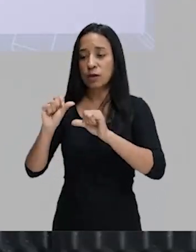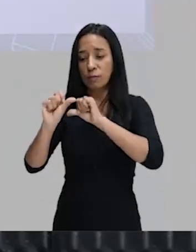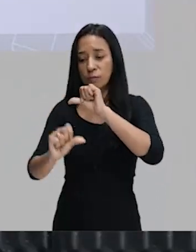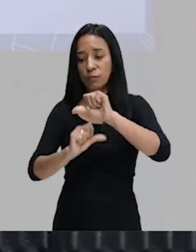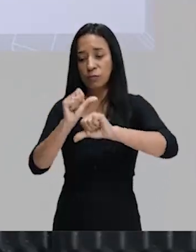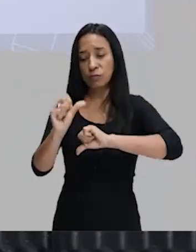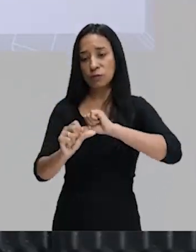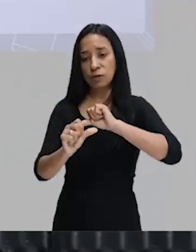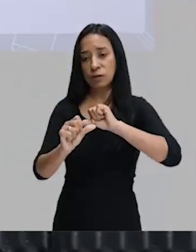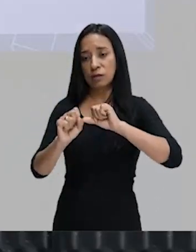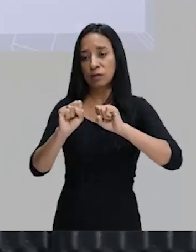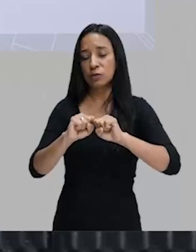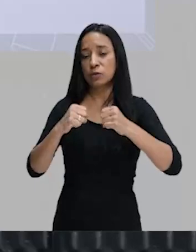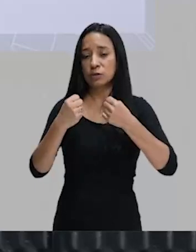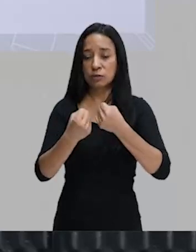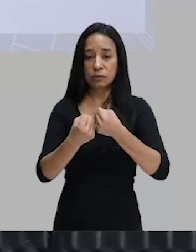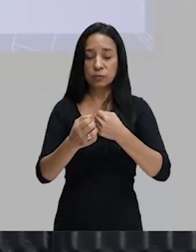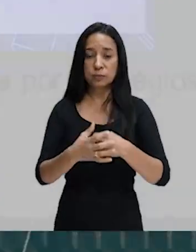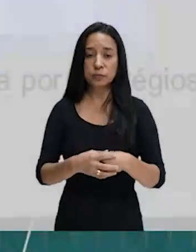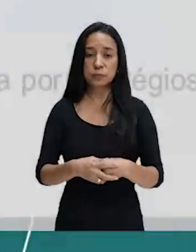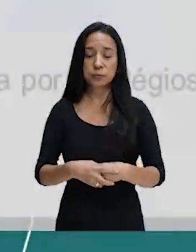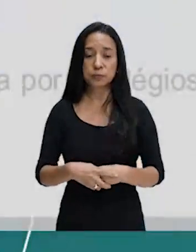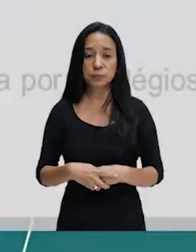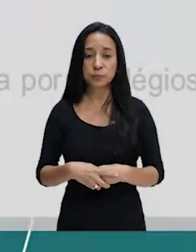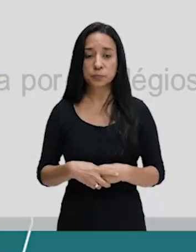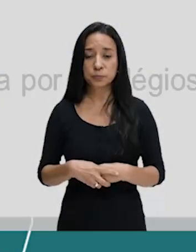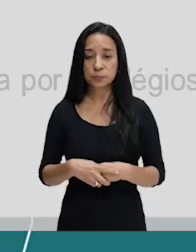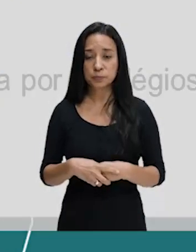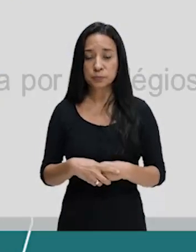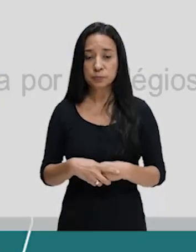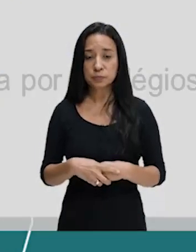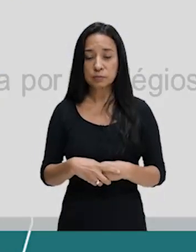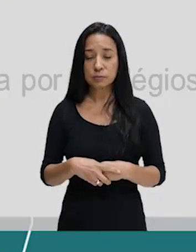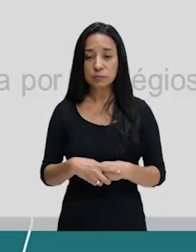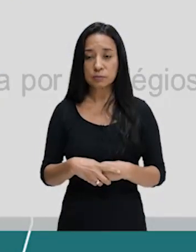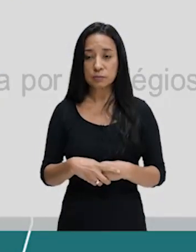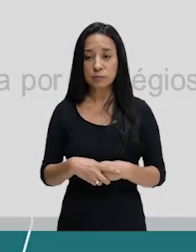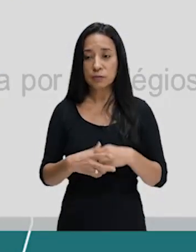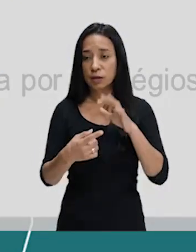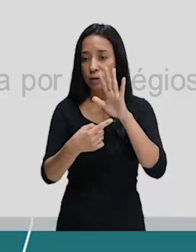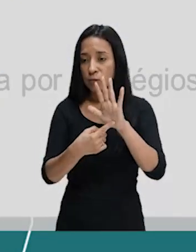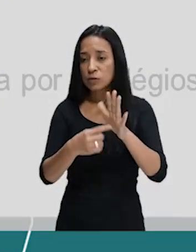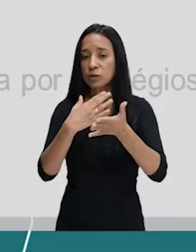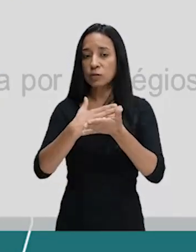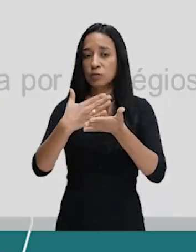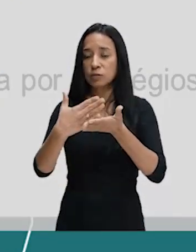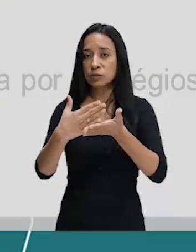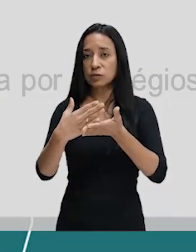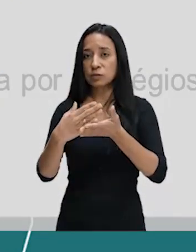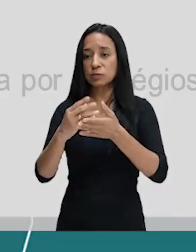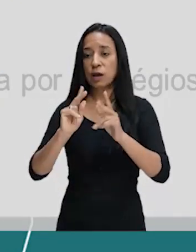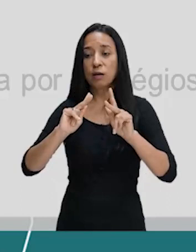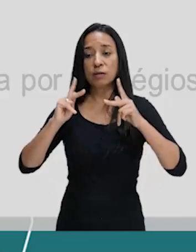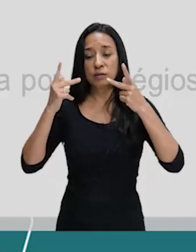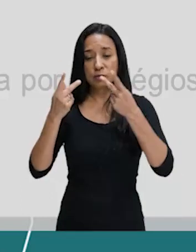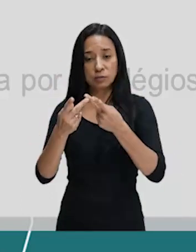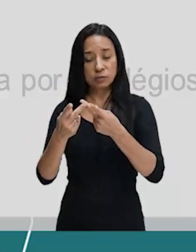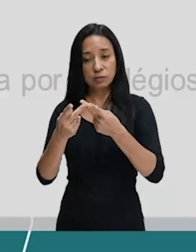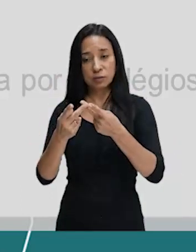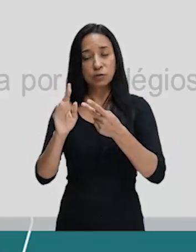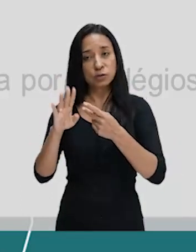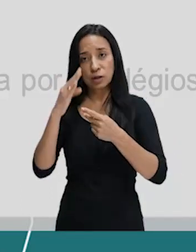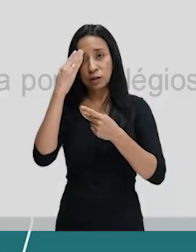social. A divisão da sociedade em castas é determinada a partir da hereditariedade. Você já entendeu isso,